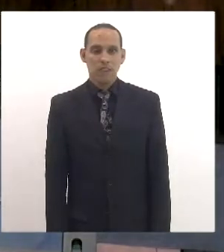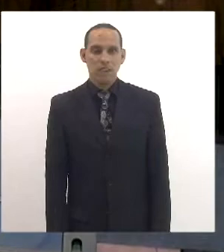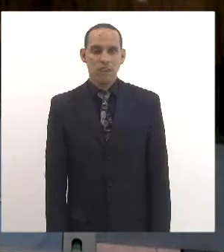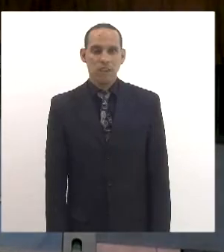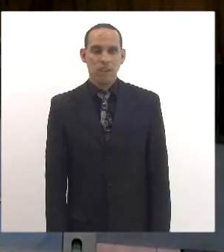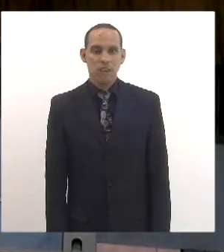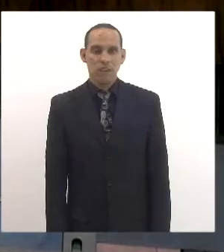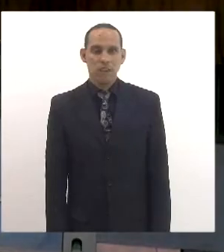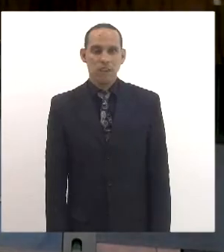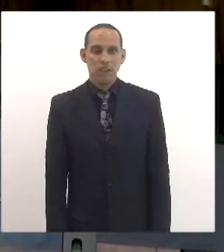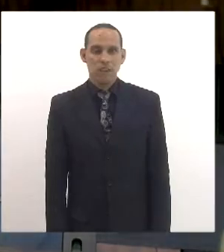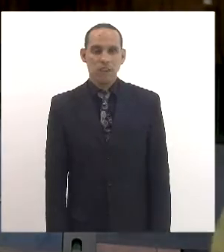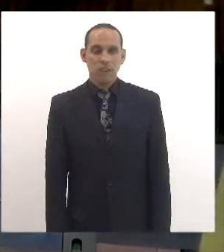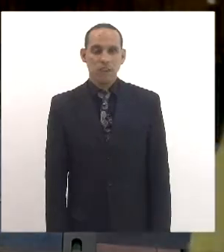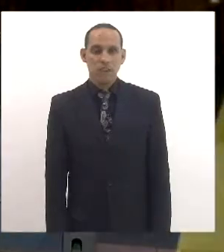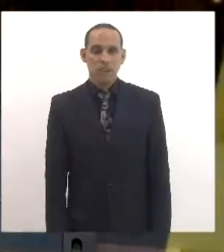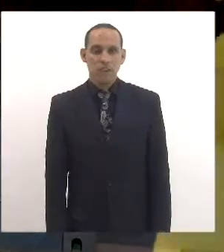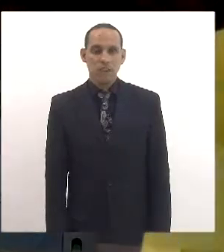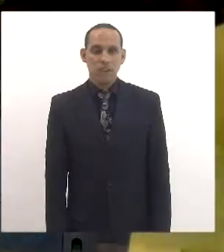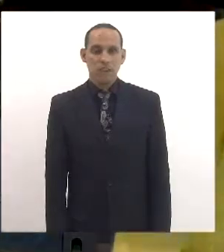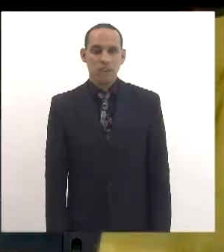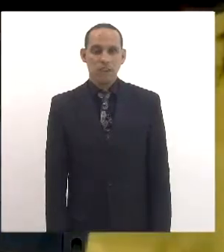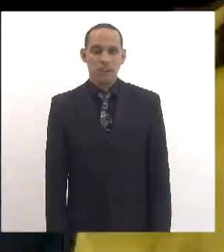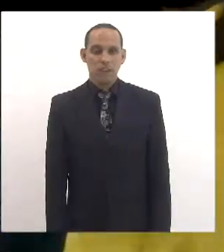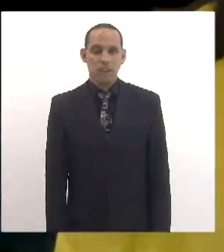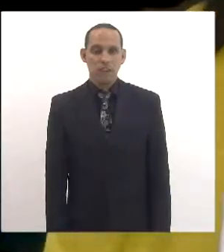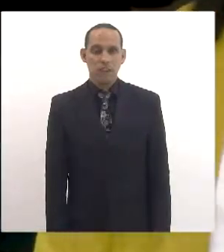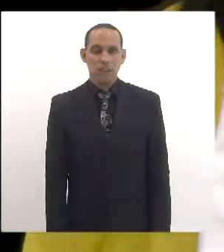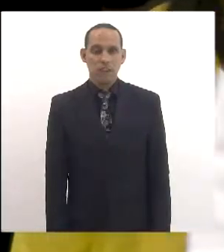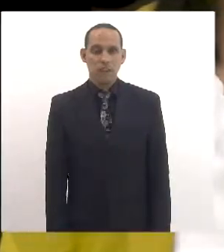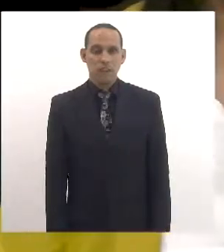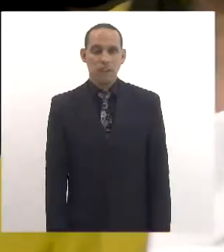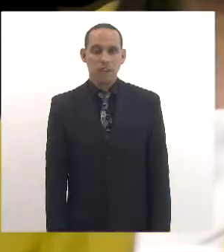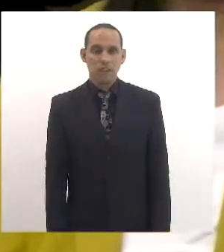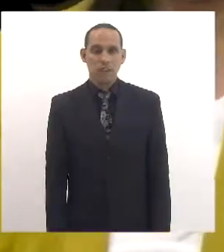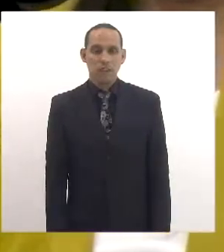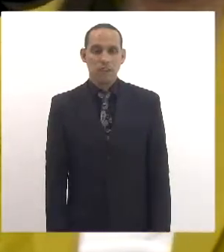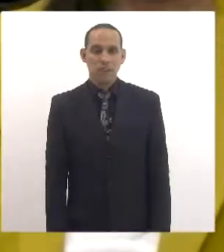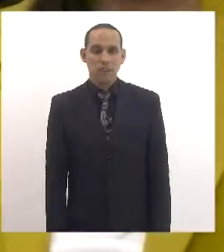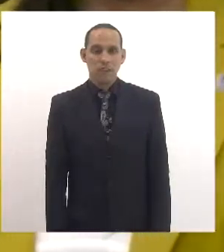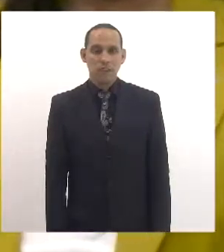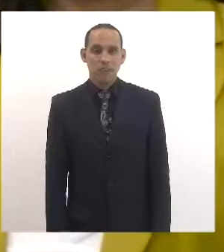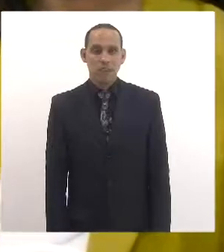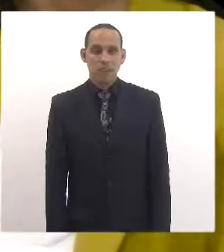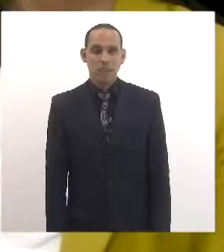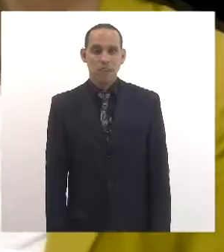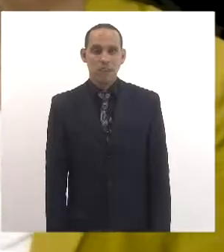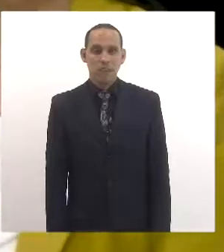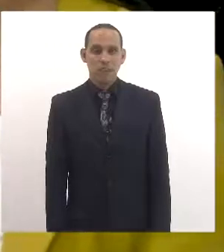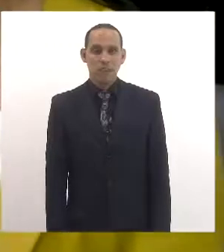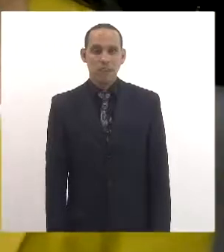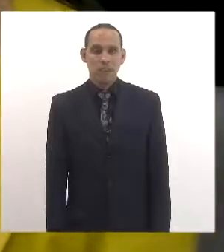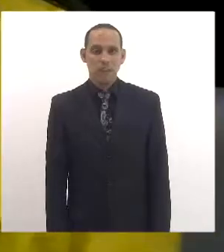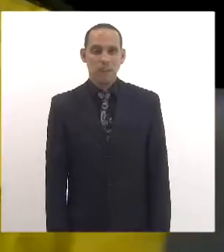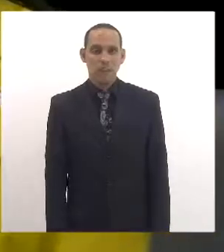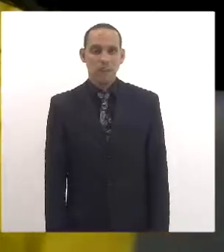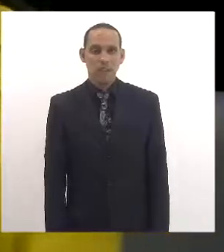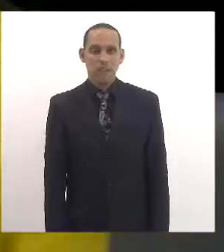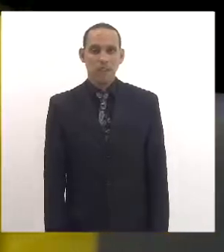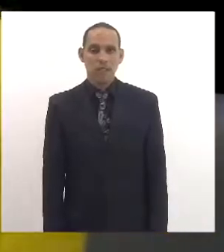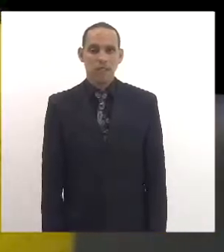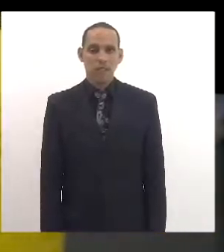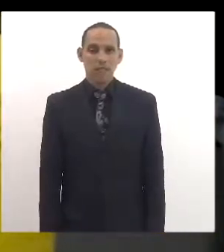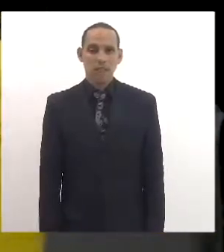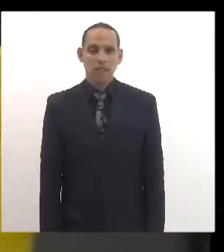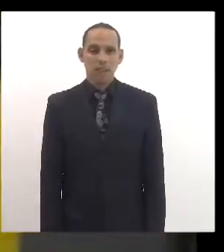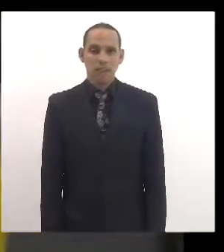de esperança a terra desce. Sem teu formoso céu risonho e límpido, a imagem do